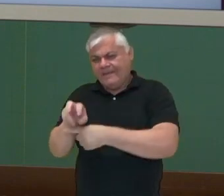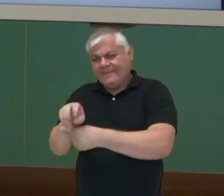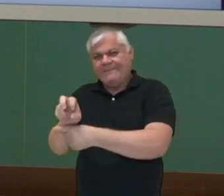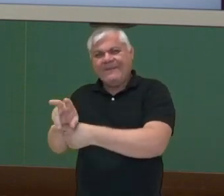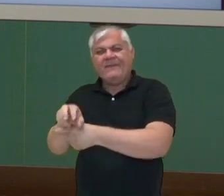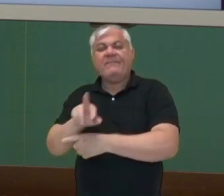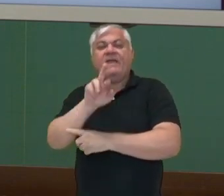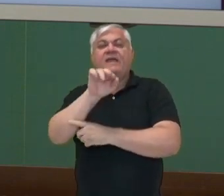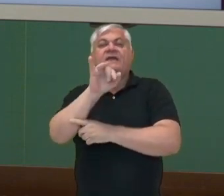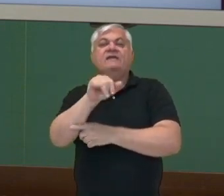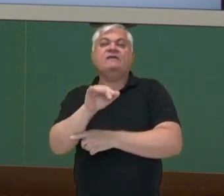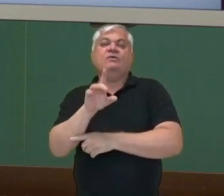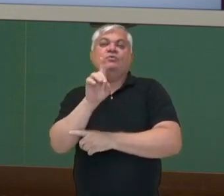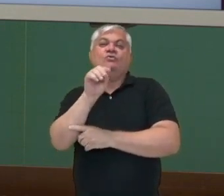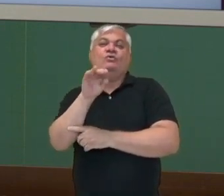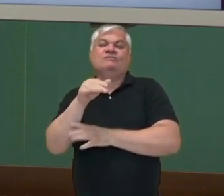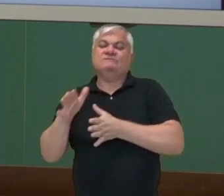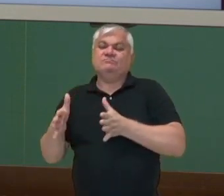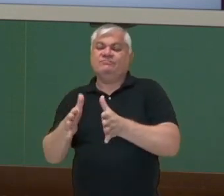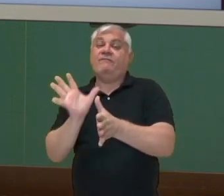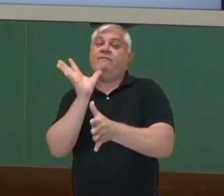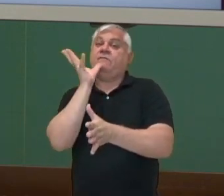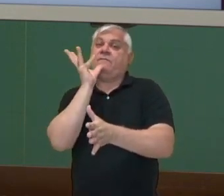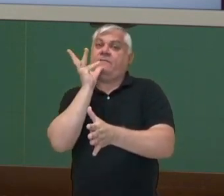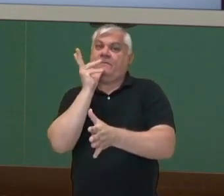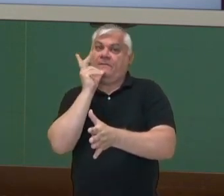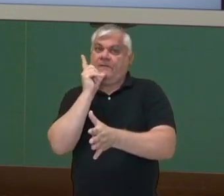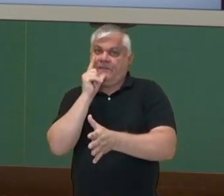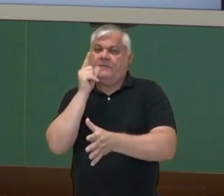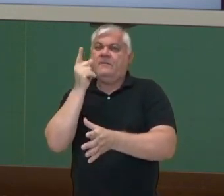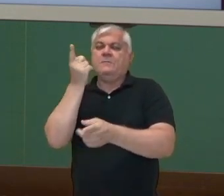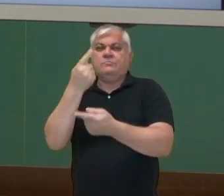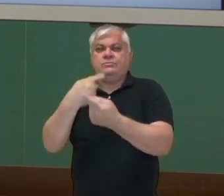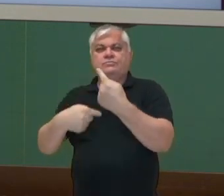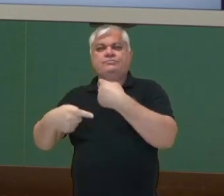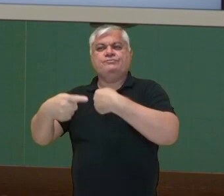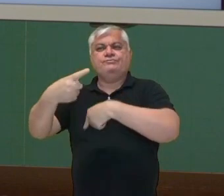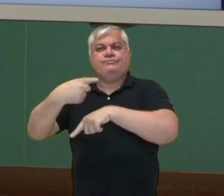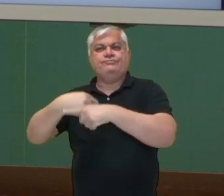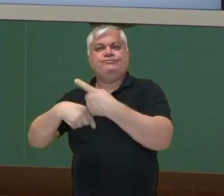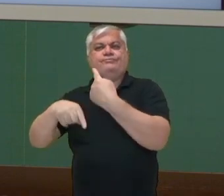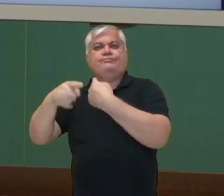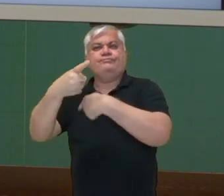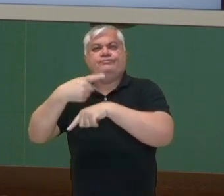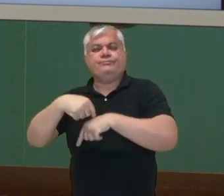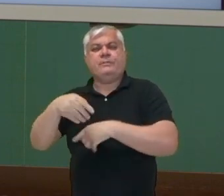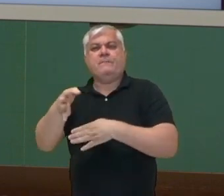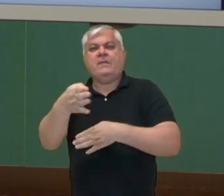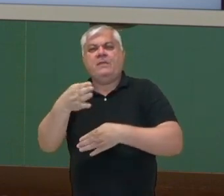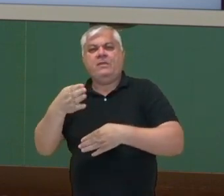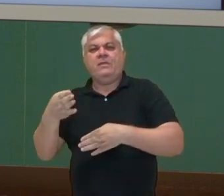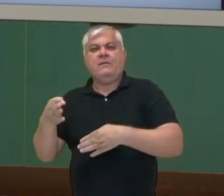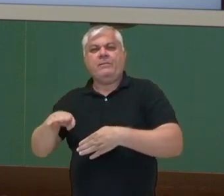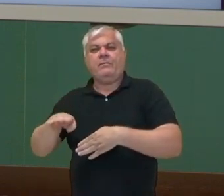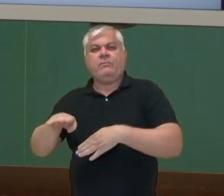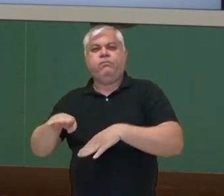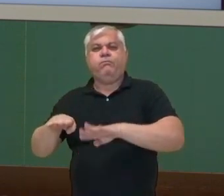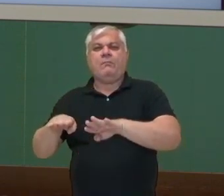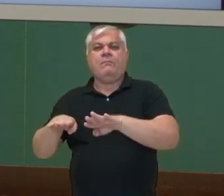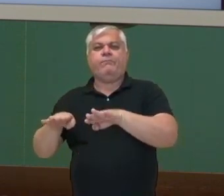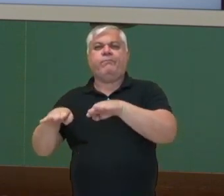que vai demorar bastante para se recuperar e voltar a ser o que era, né? Muitos peixes morreram, a água não pode